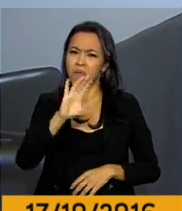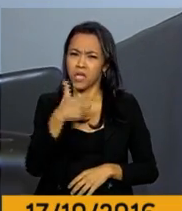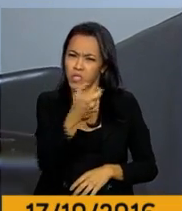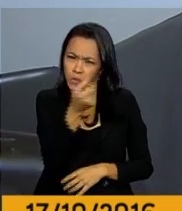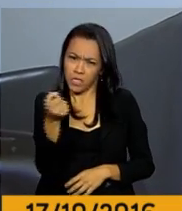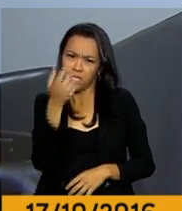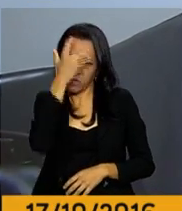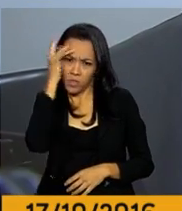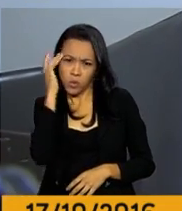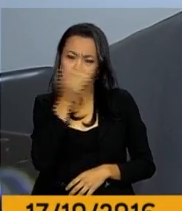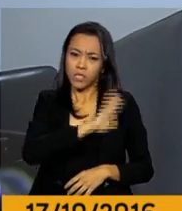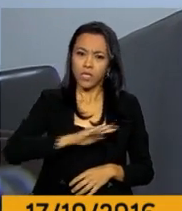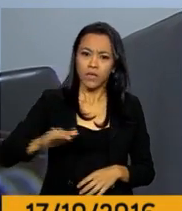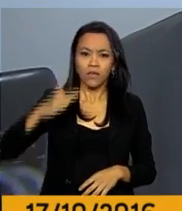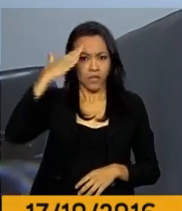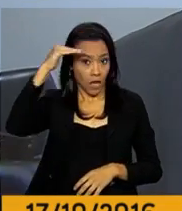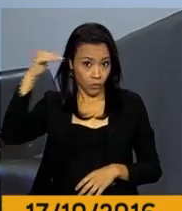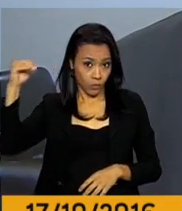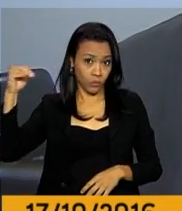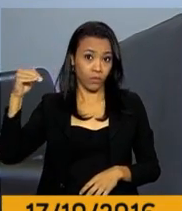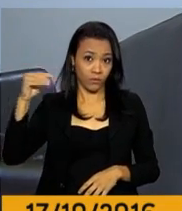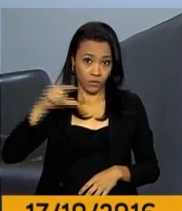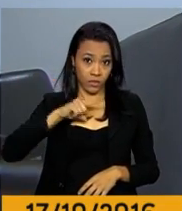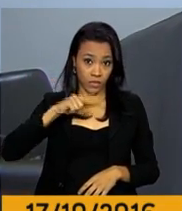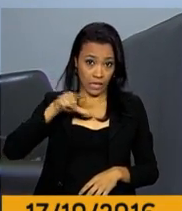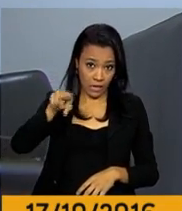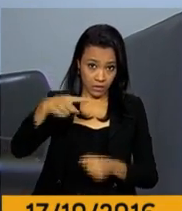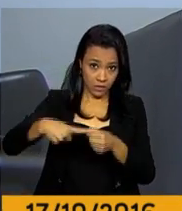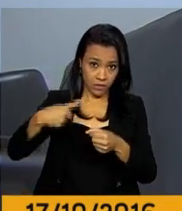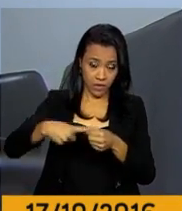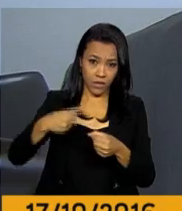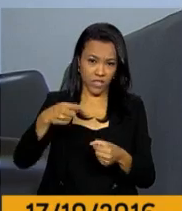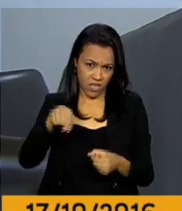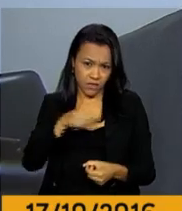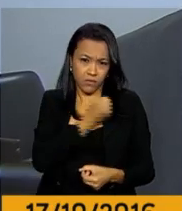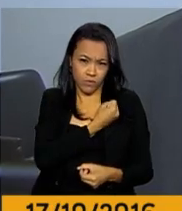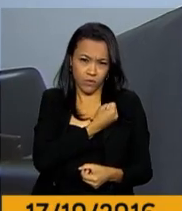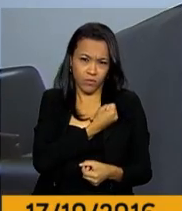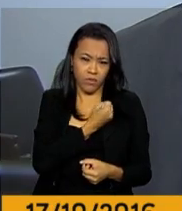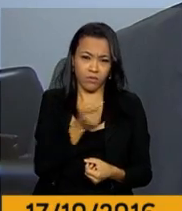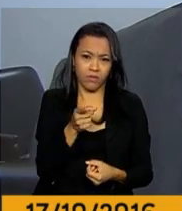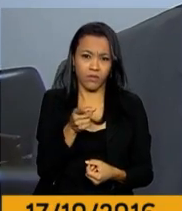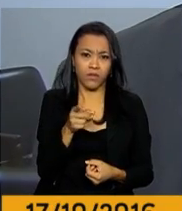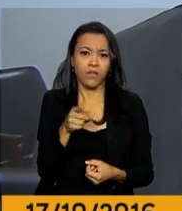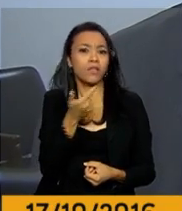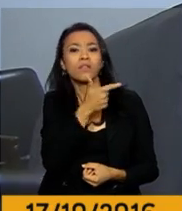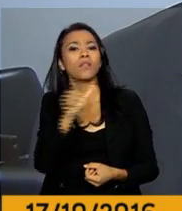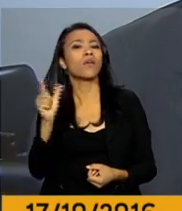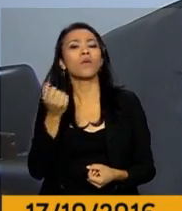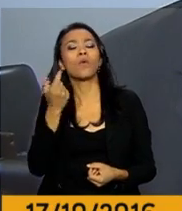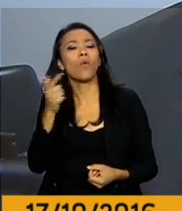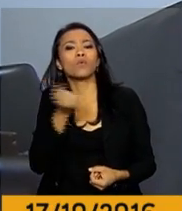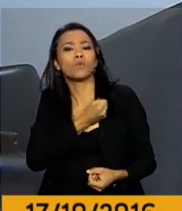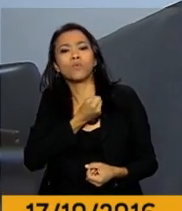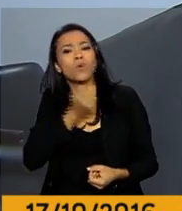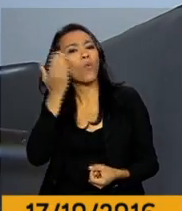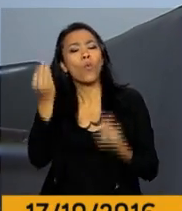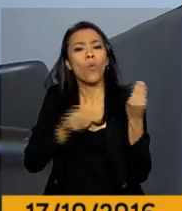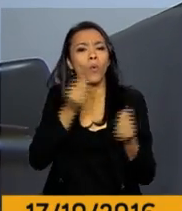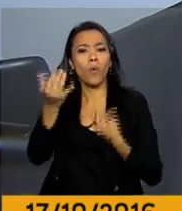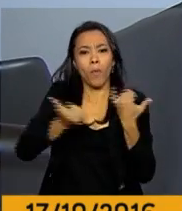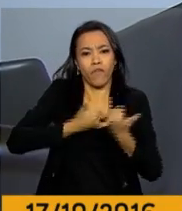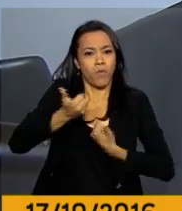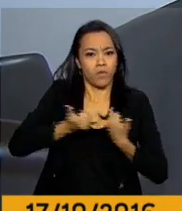crianças e adultos, meio que acampados em Pacaraima ainda. Esse número é isso mesmo? Tem outro número? O que, que se tem de dado?